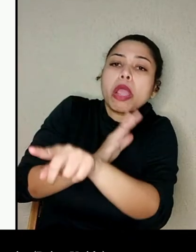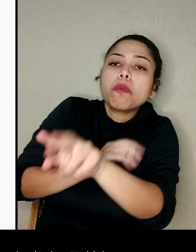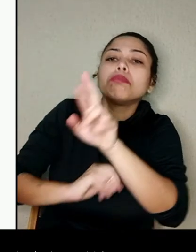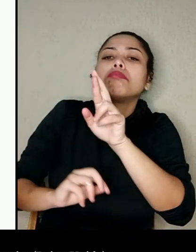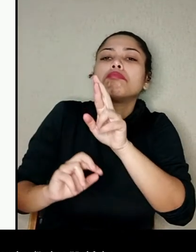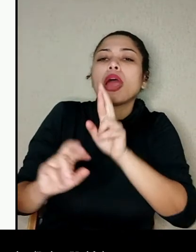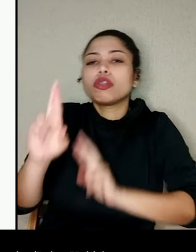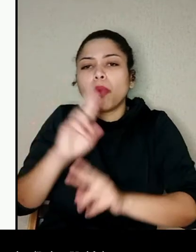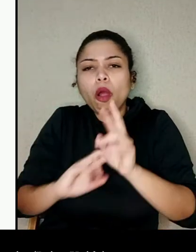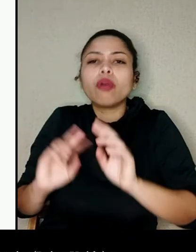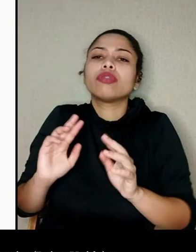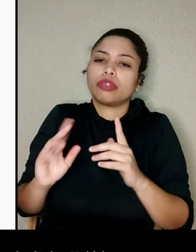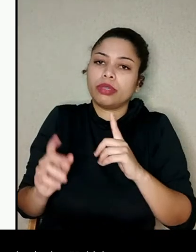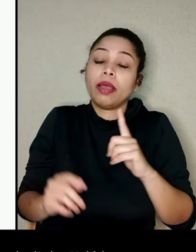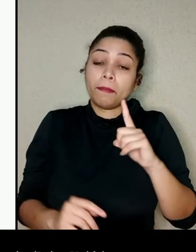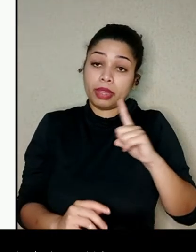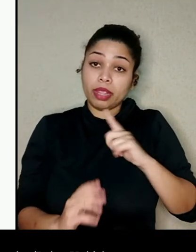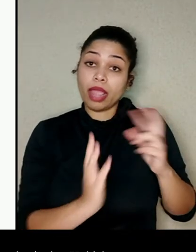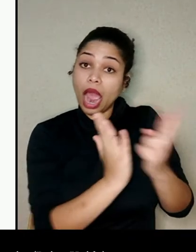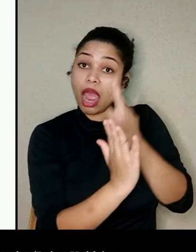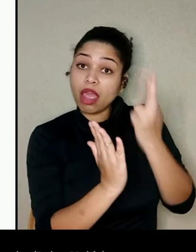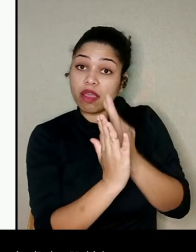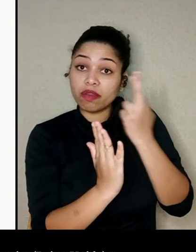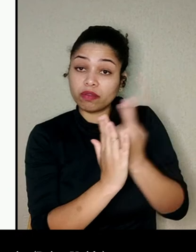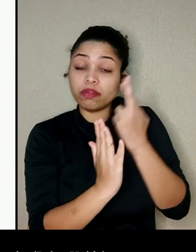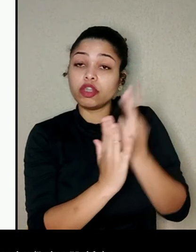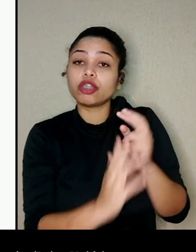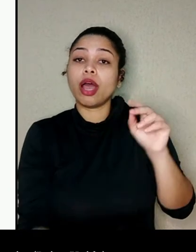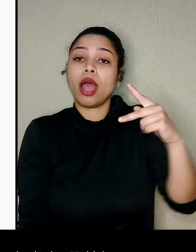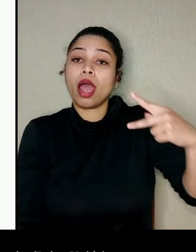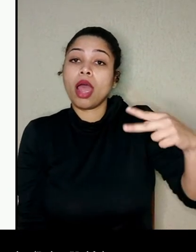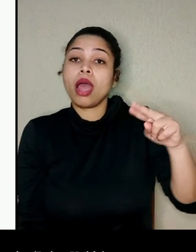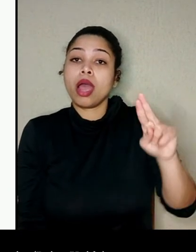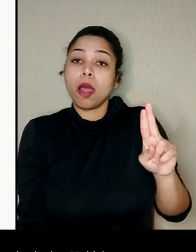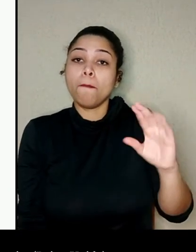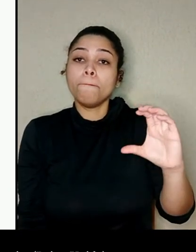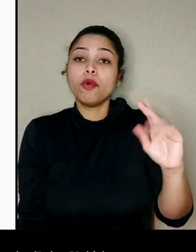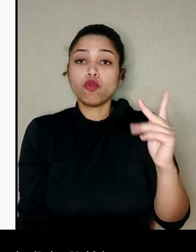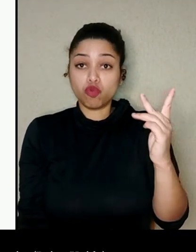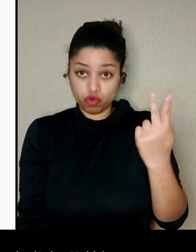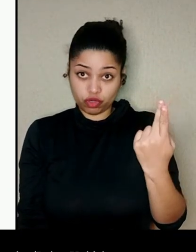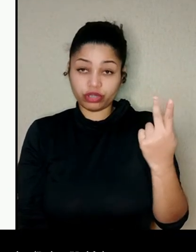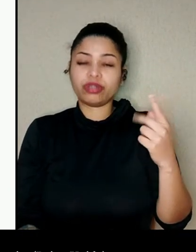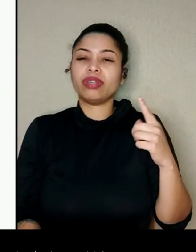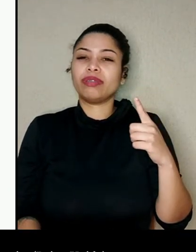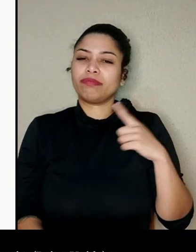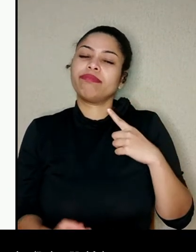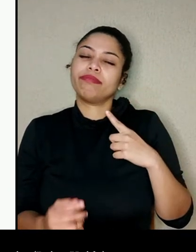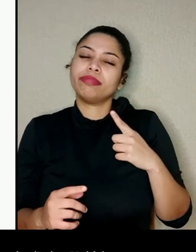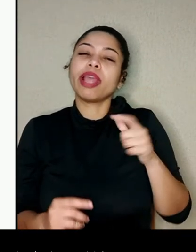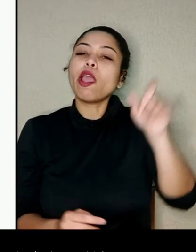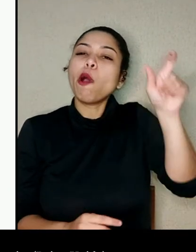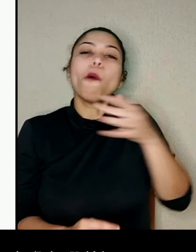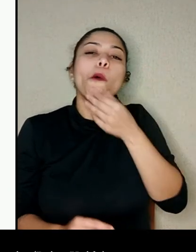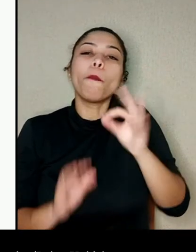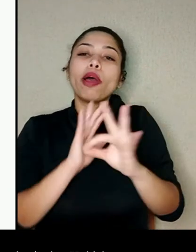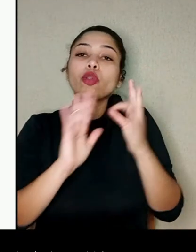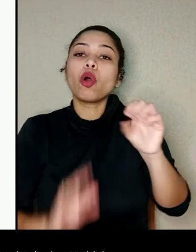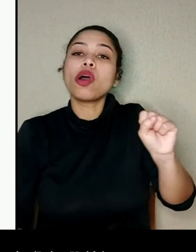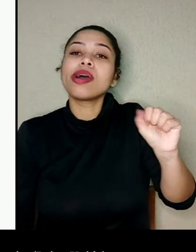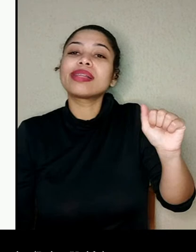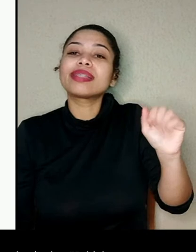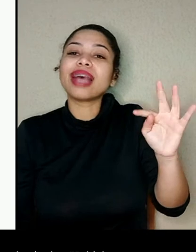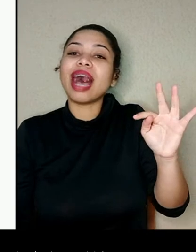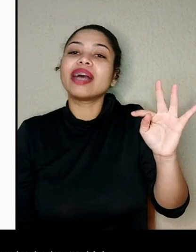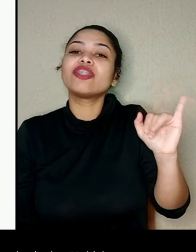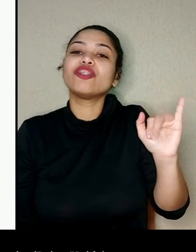Band do século 19 para sátiras muitas vezes eles fazem piadas contra a Igreja Católica